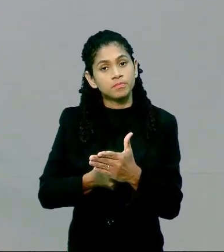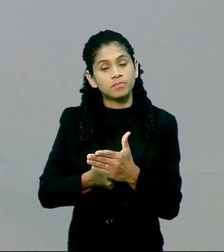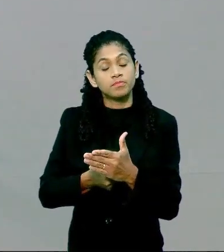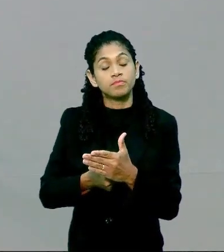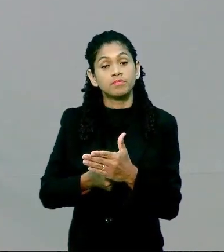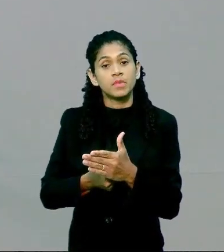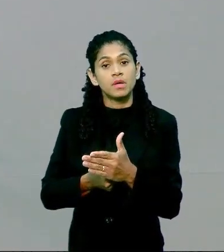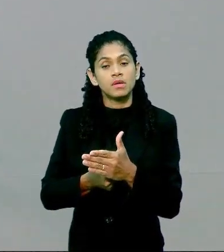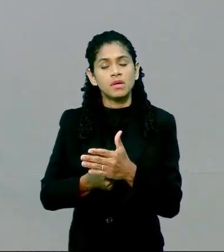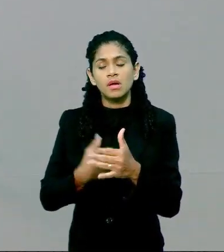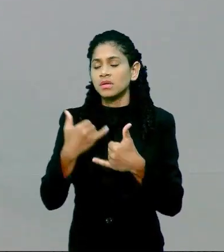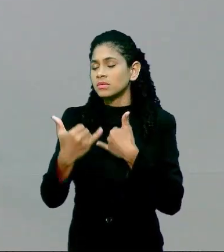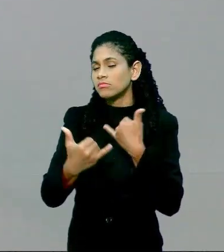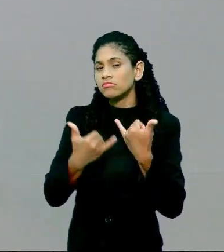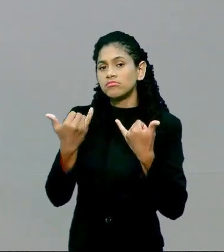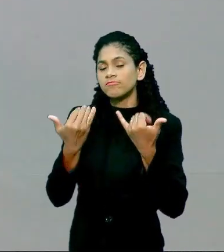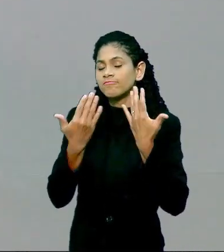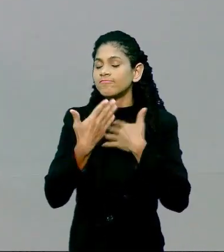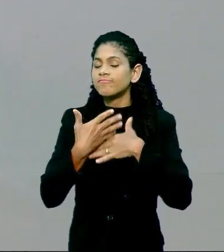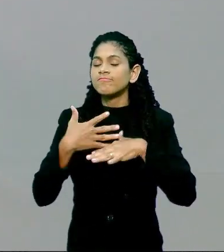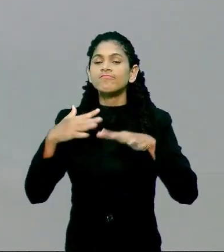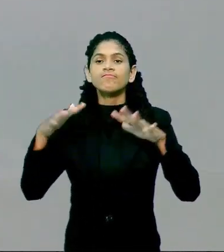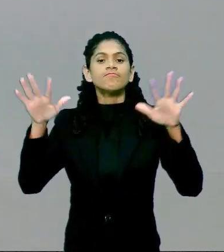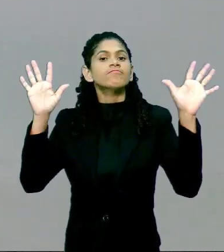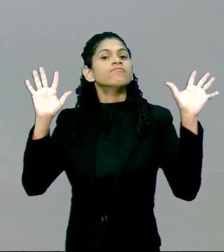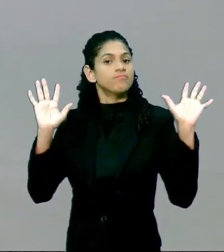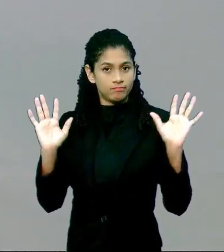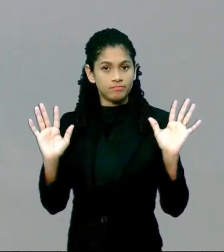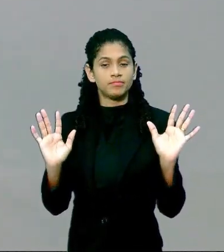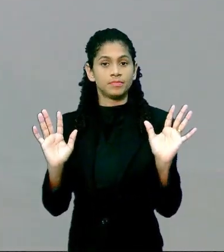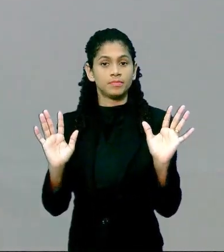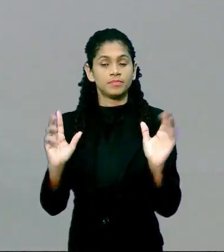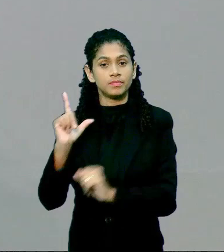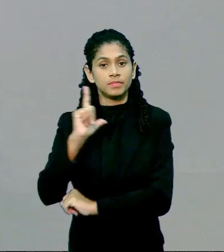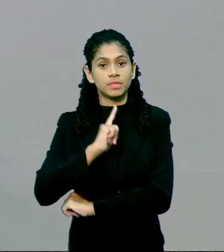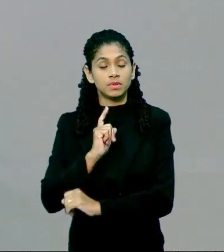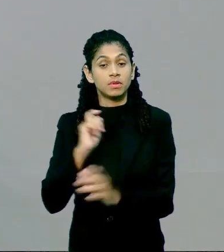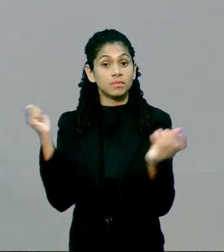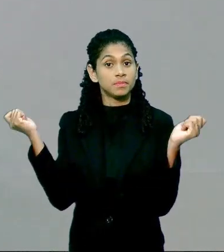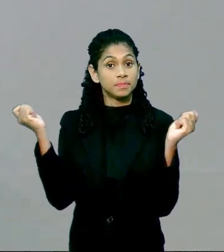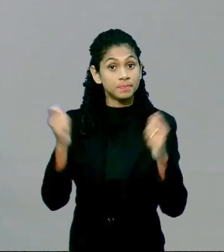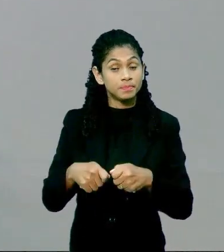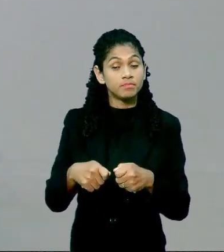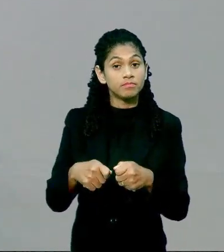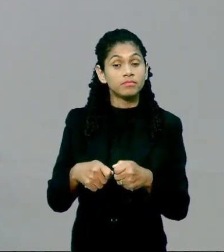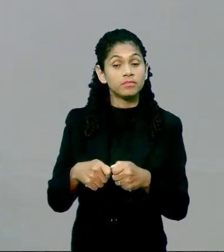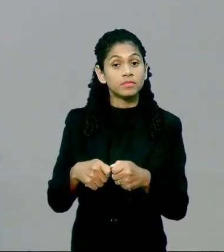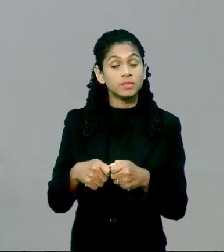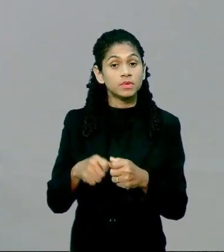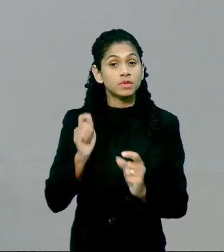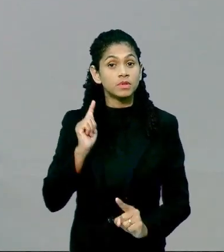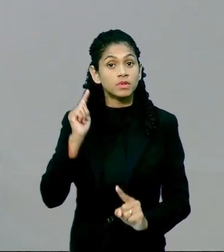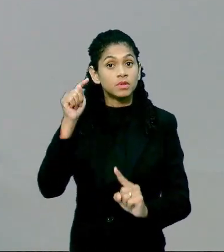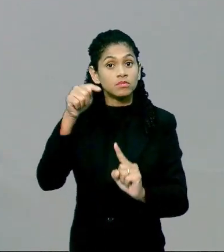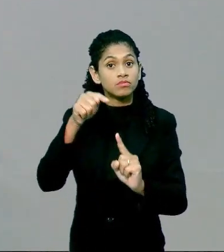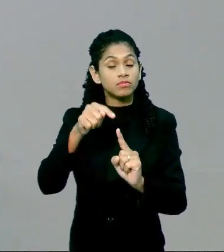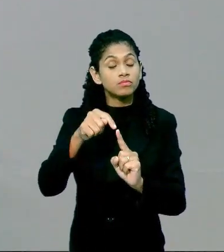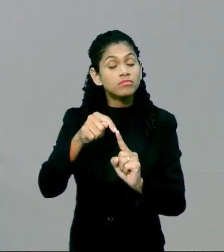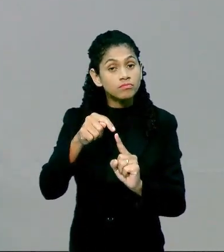é lazer, é livre. E além de ser livre, vai ter essa possibilidade de definir a identidade,